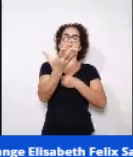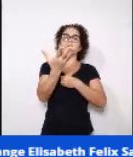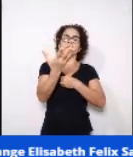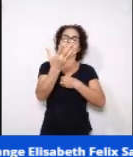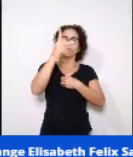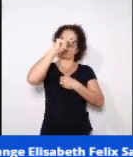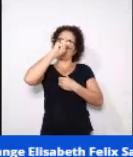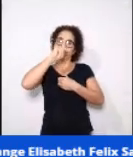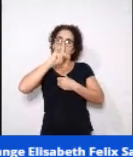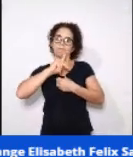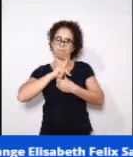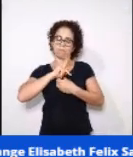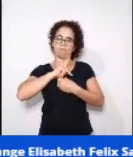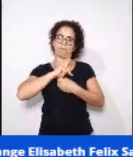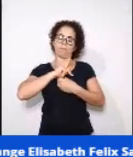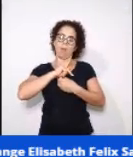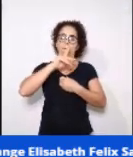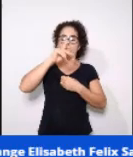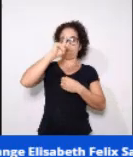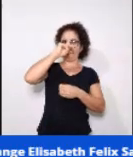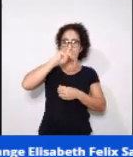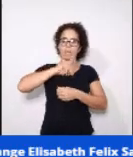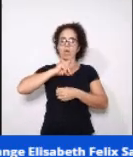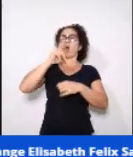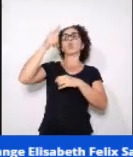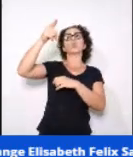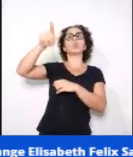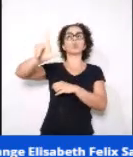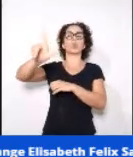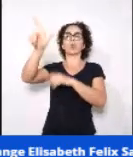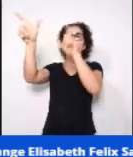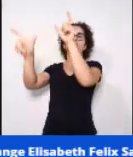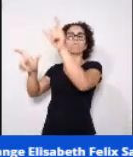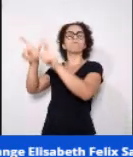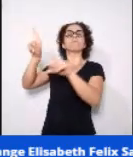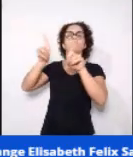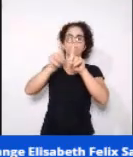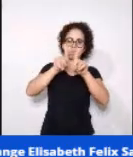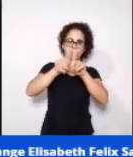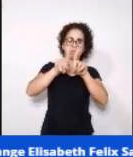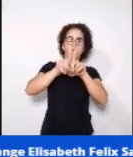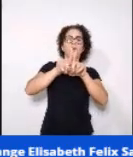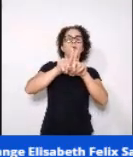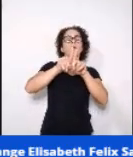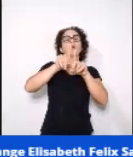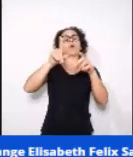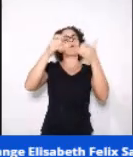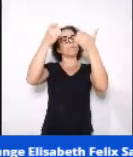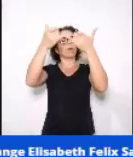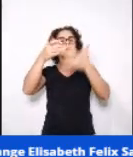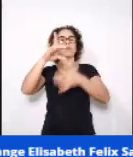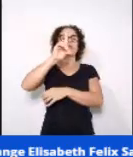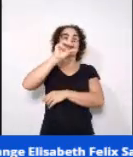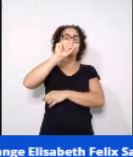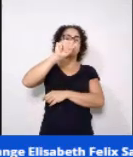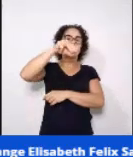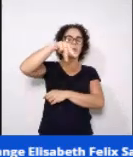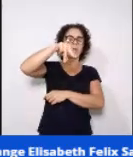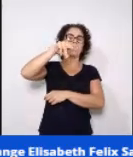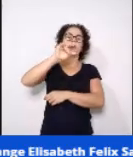comentei lá atrás, tá? Que é do Daniel Goleman, que é um estudo lá dos anos 60, em que então ele diz o seguinte, né? Um